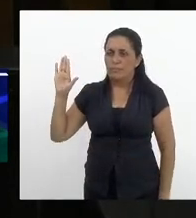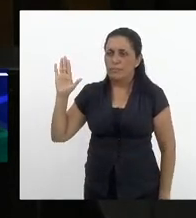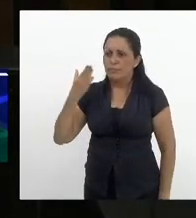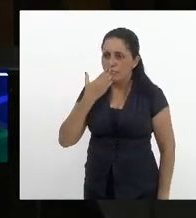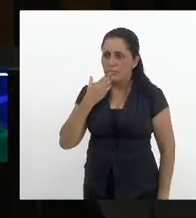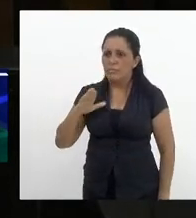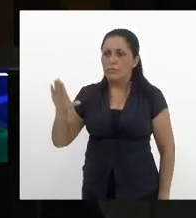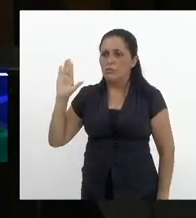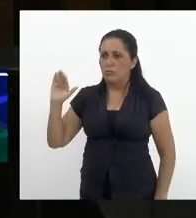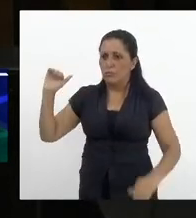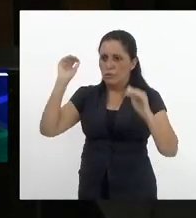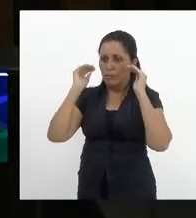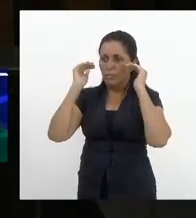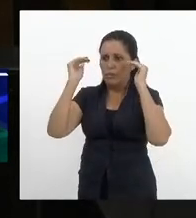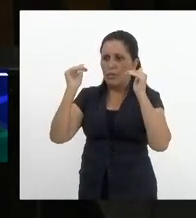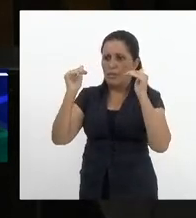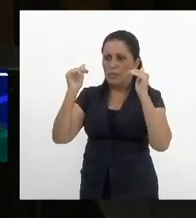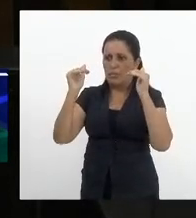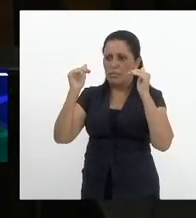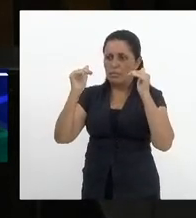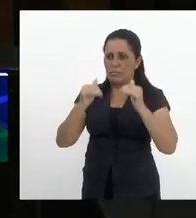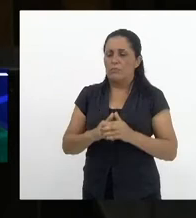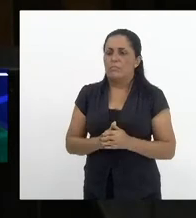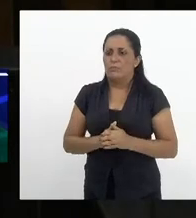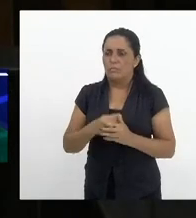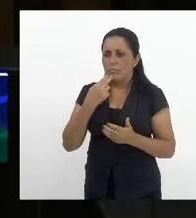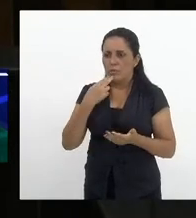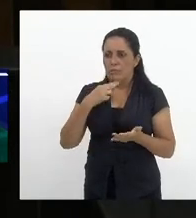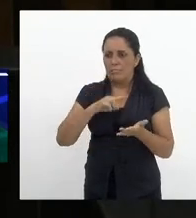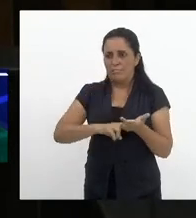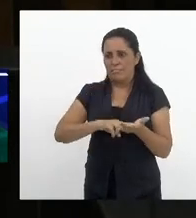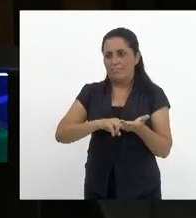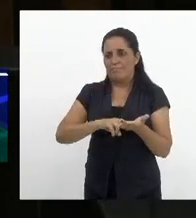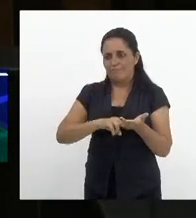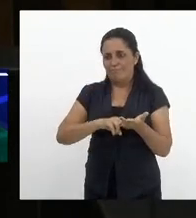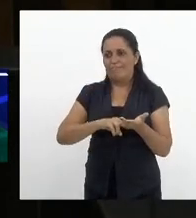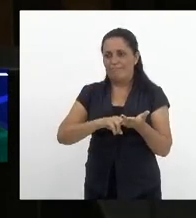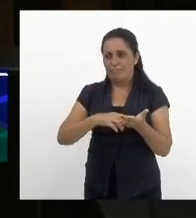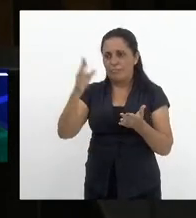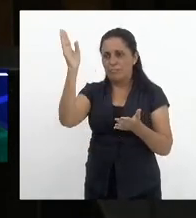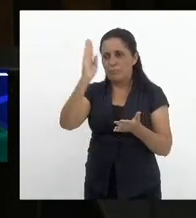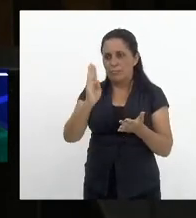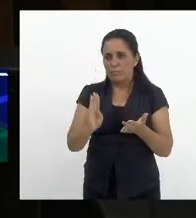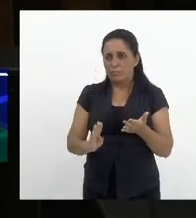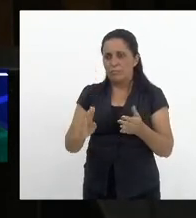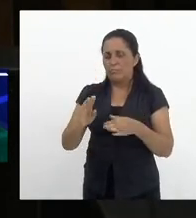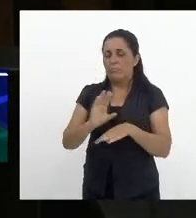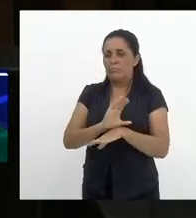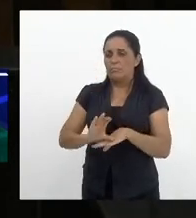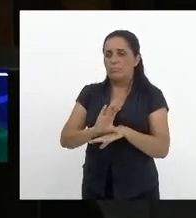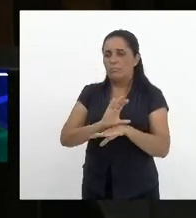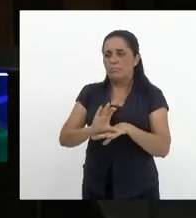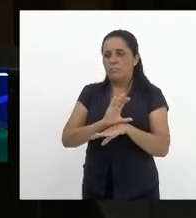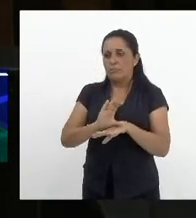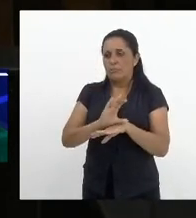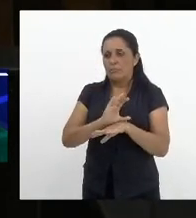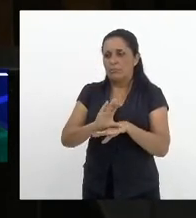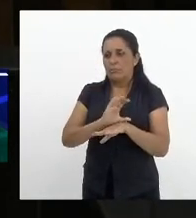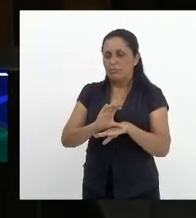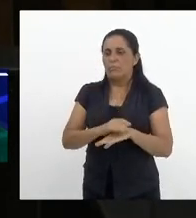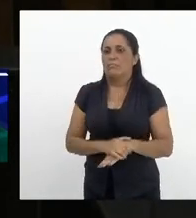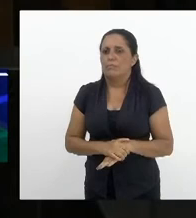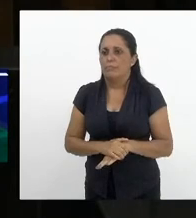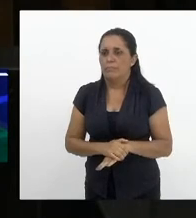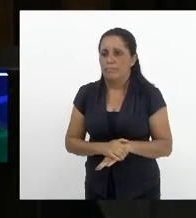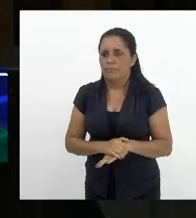jura obediência à Carta Magna do país, à Constituição da República Federal.